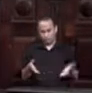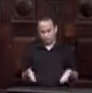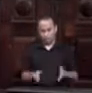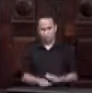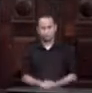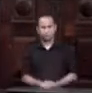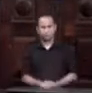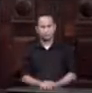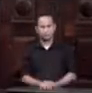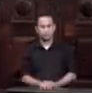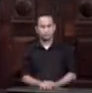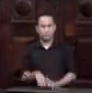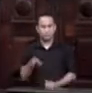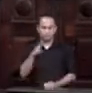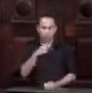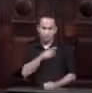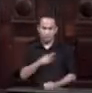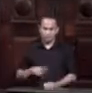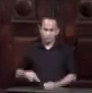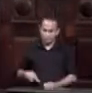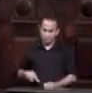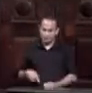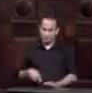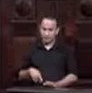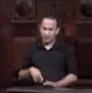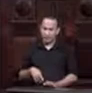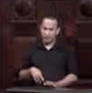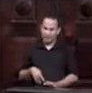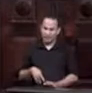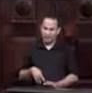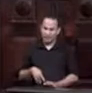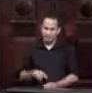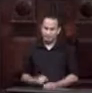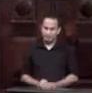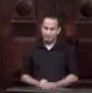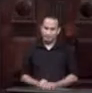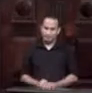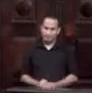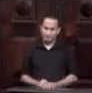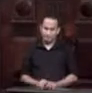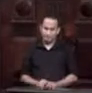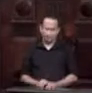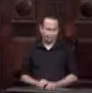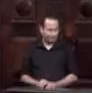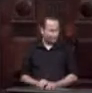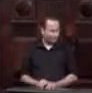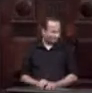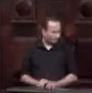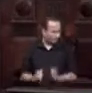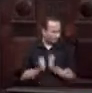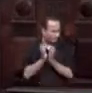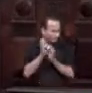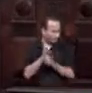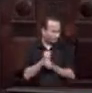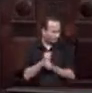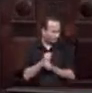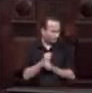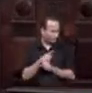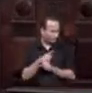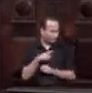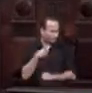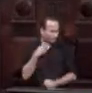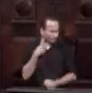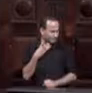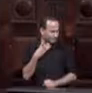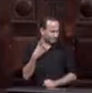Senhor presidente, eu já... Olha só, na sessão anterior, nós temos direito a